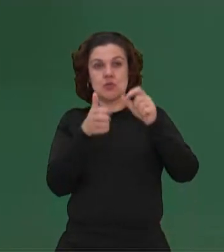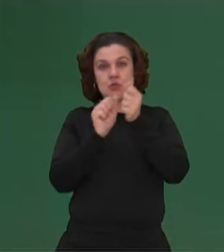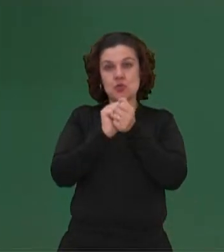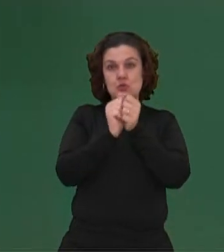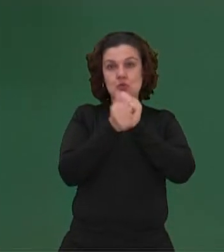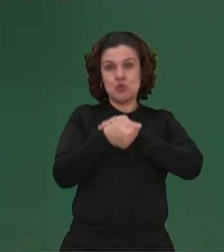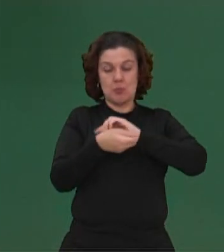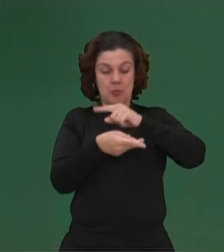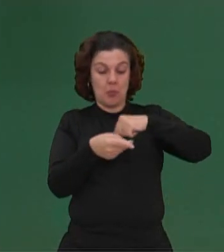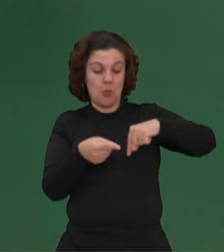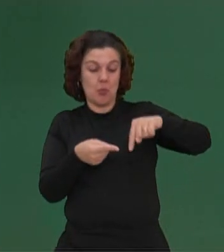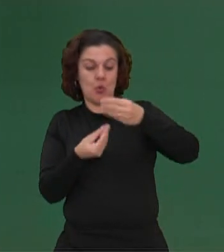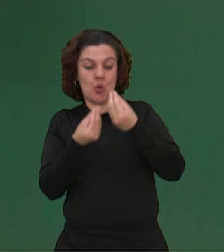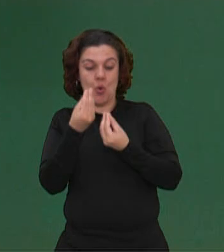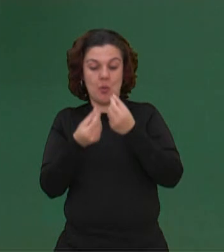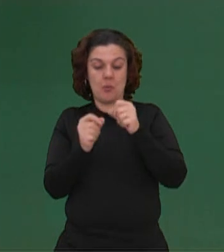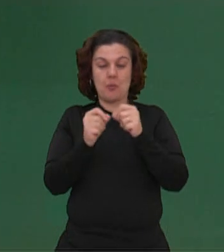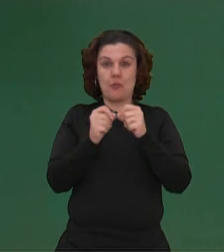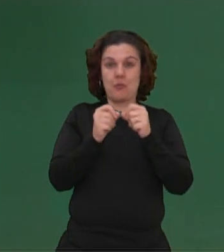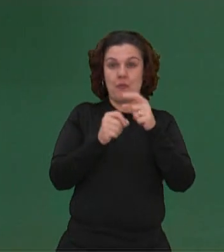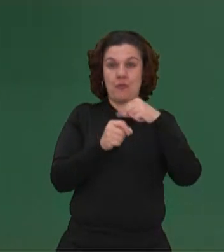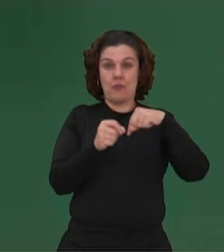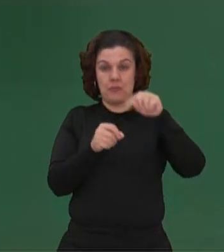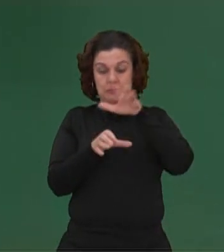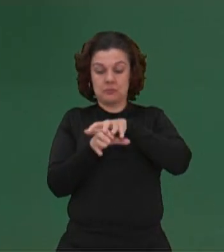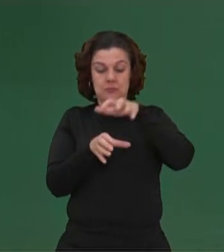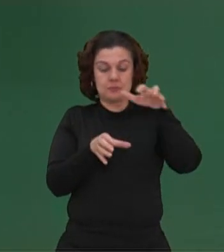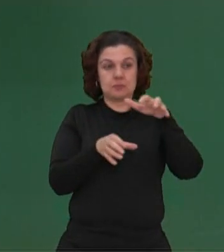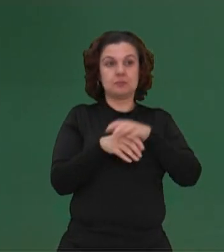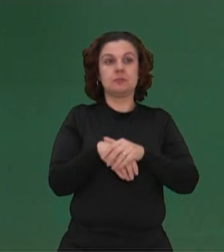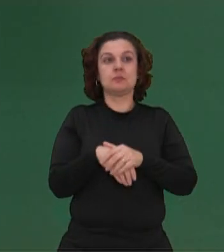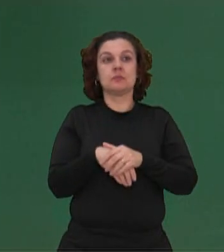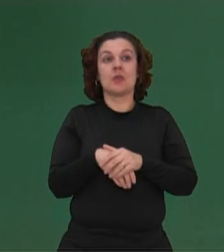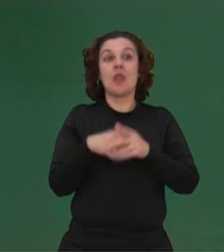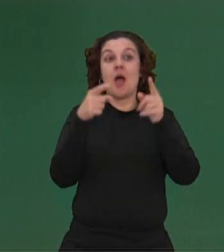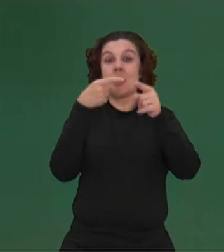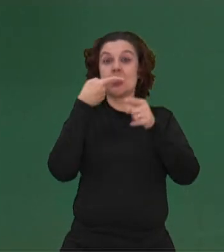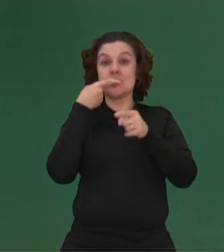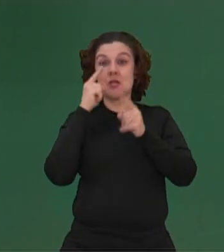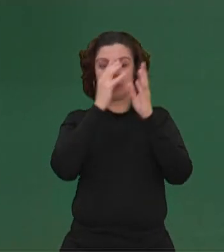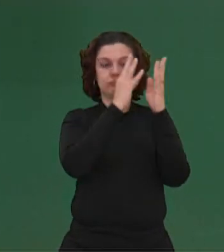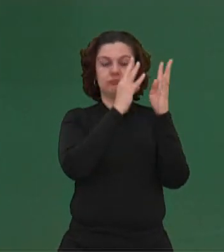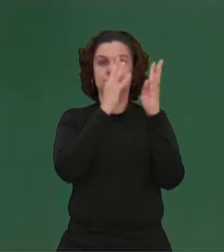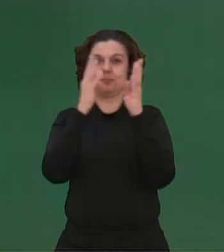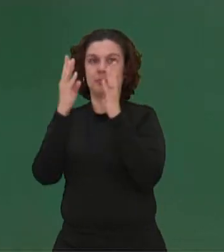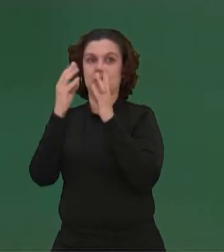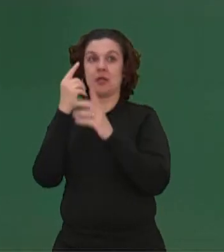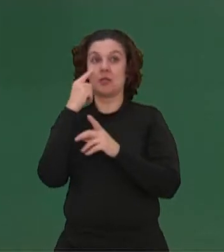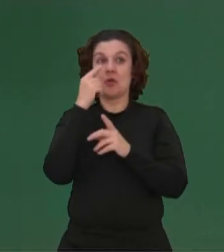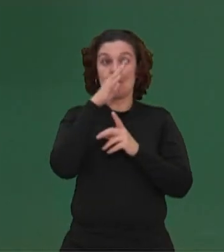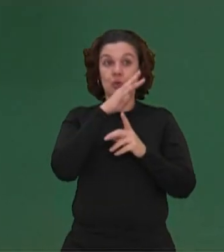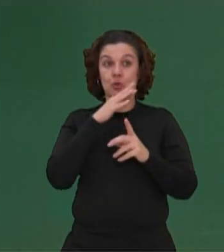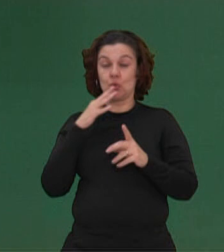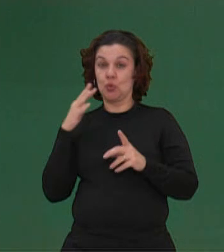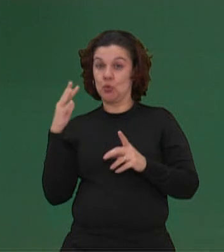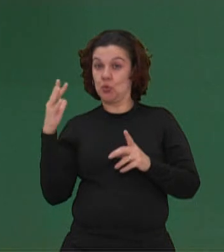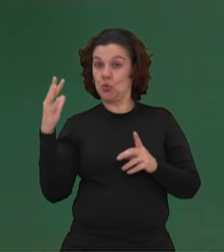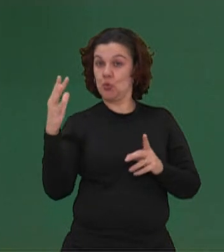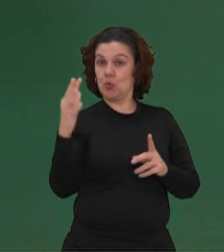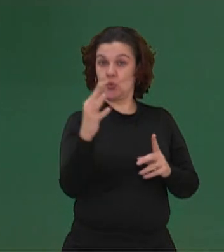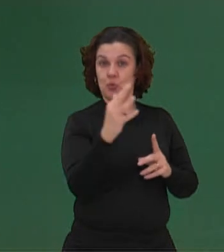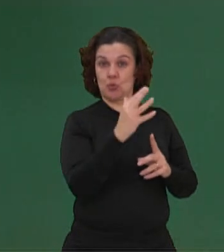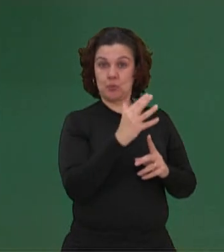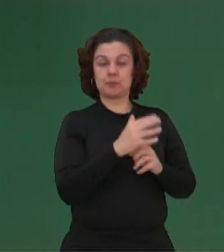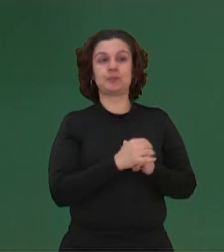estrutura produtiva mesmo. O canavial, então repara que esses elementos